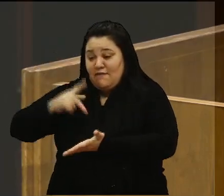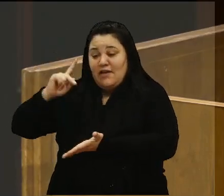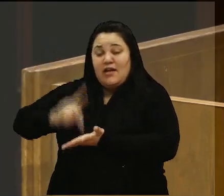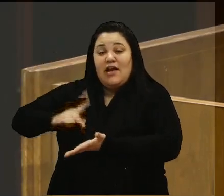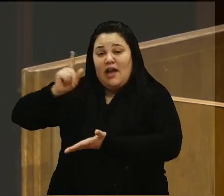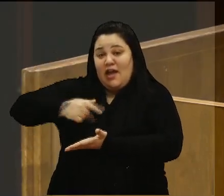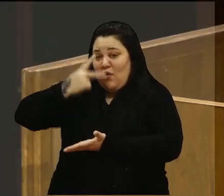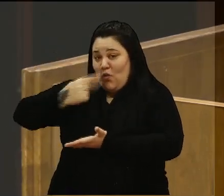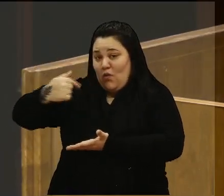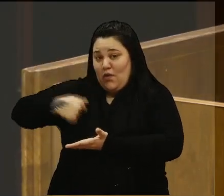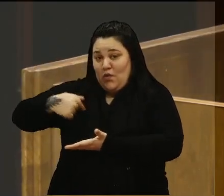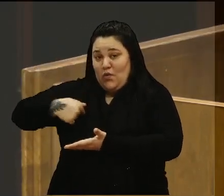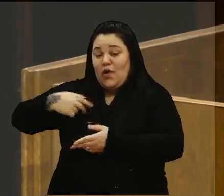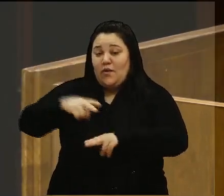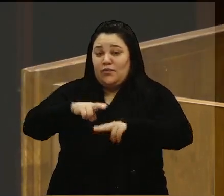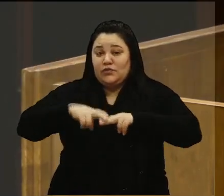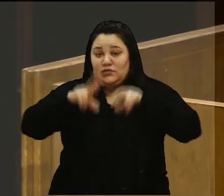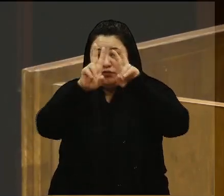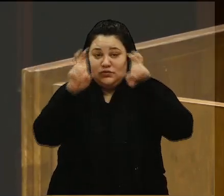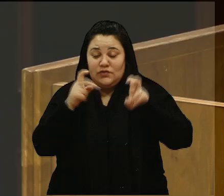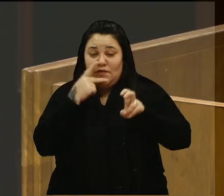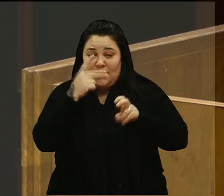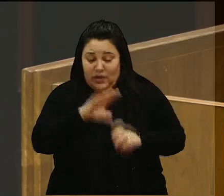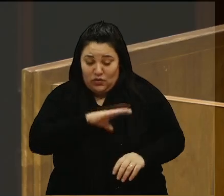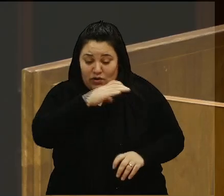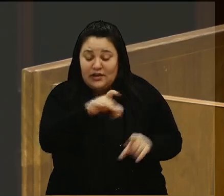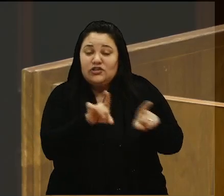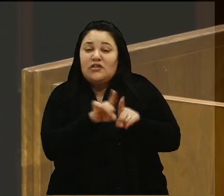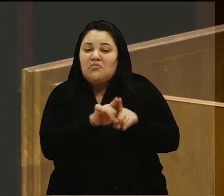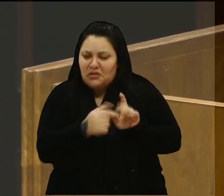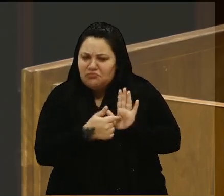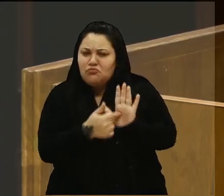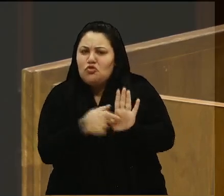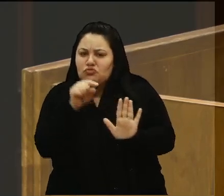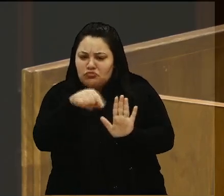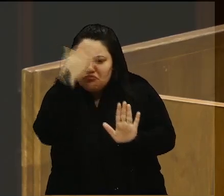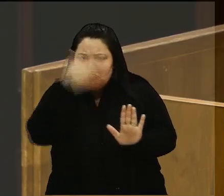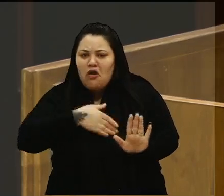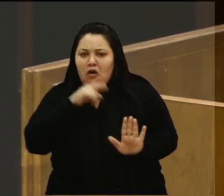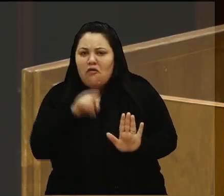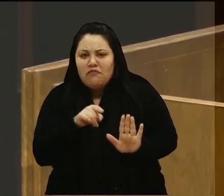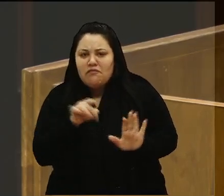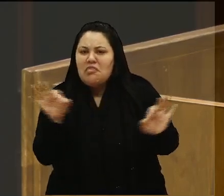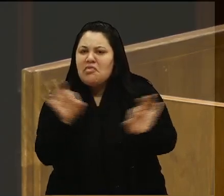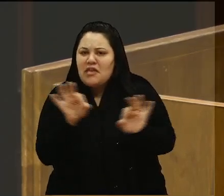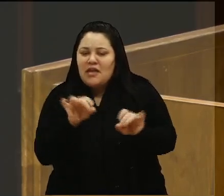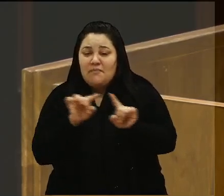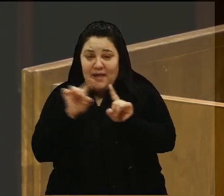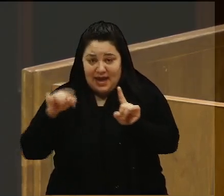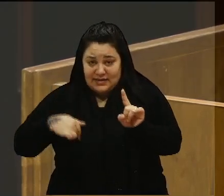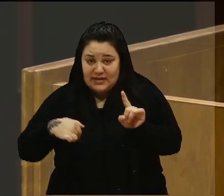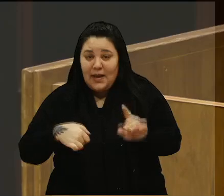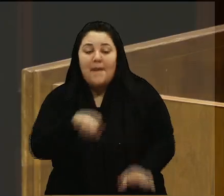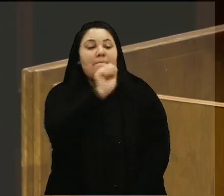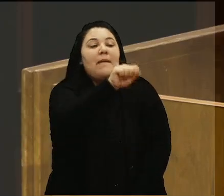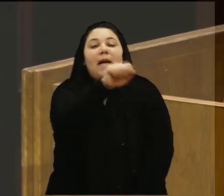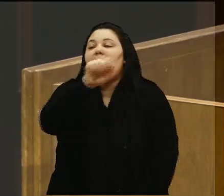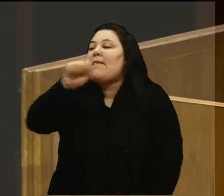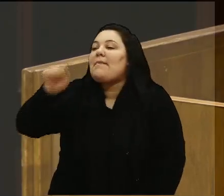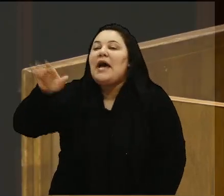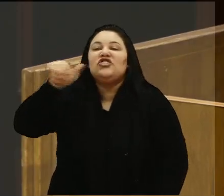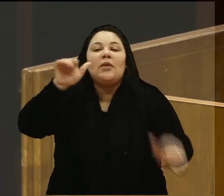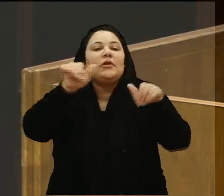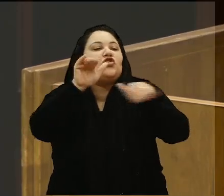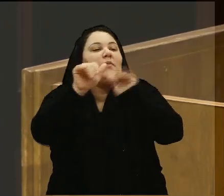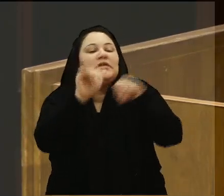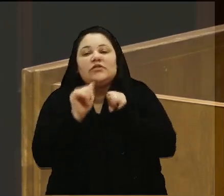que eu trago essa pauta que ninguém trouxe até hoje, mas que está aqui, batendo na porta de cada um, e as pessoas fazem de conta